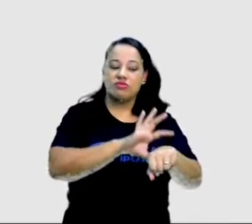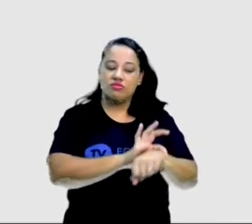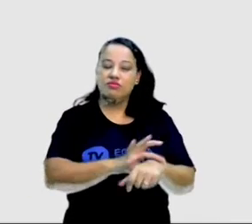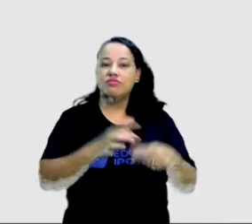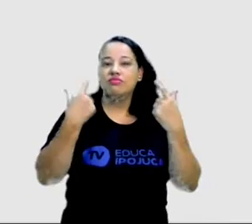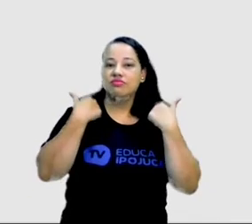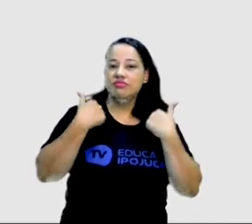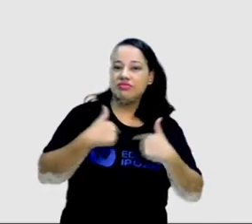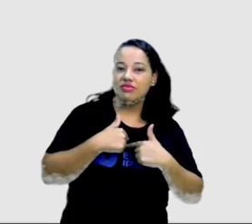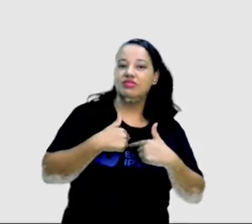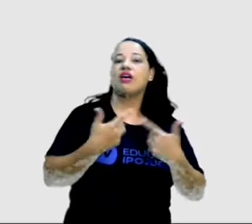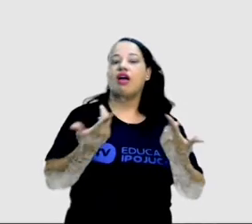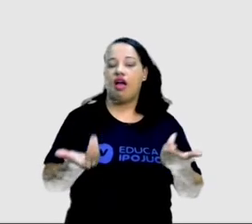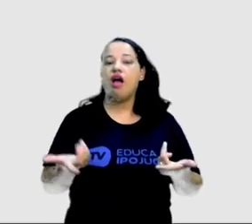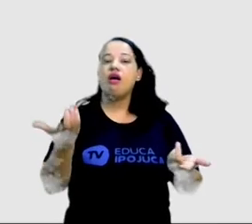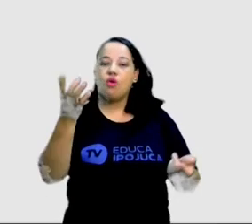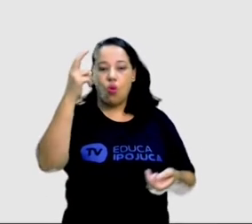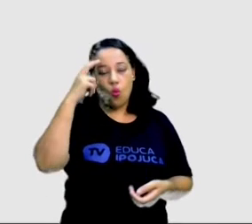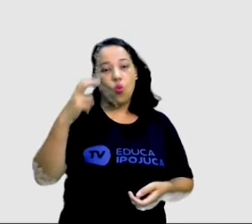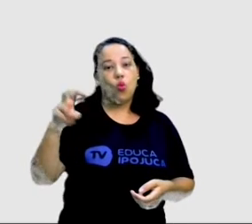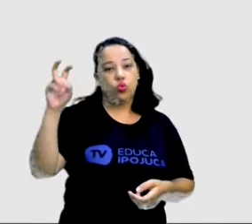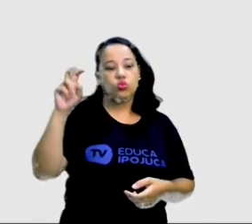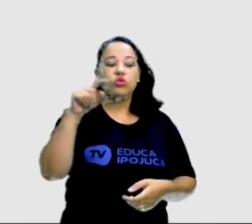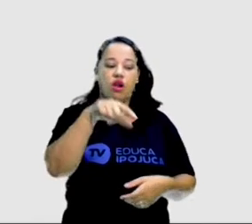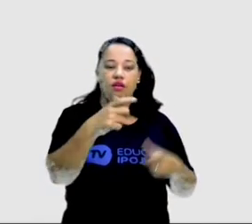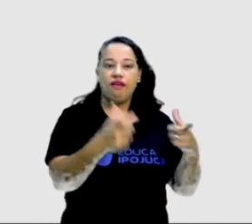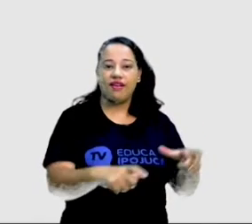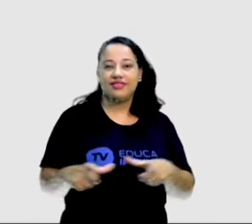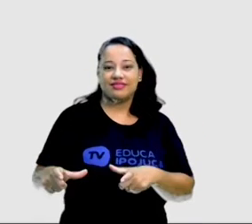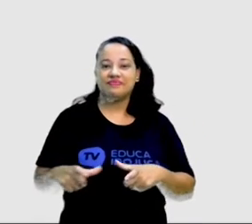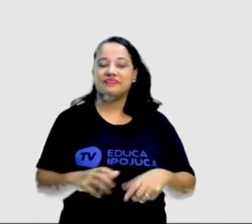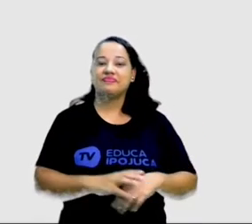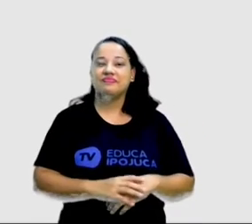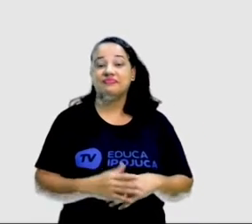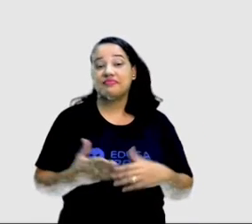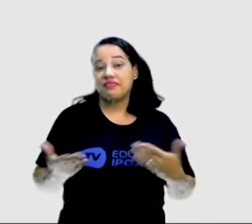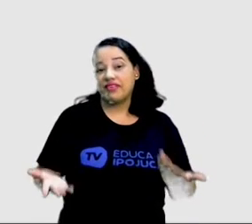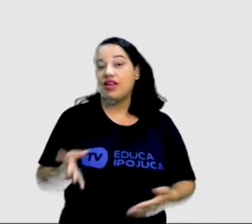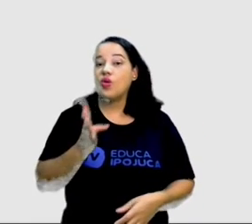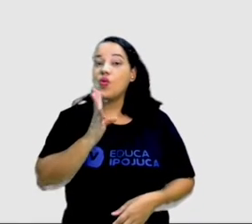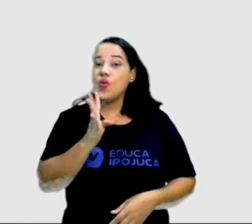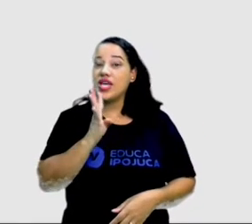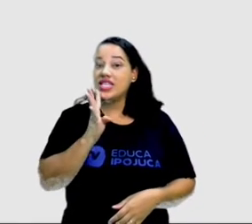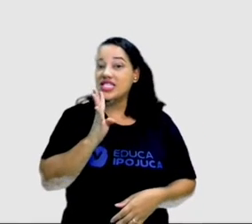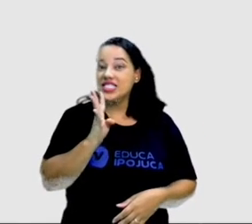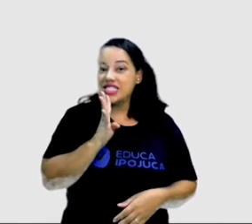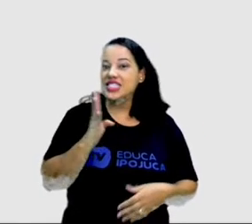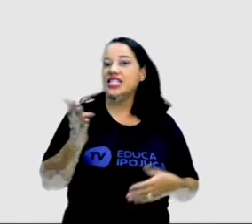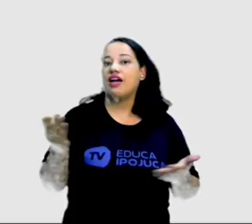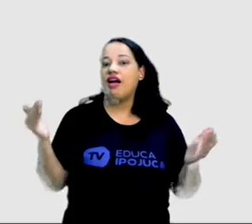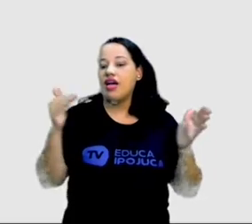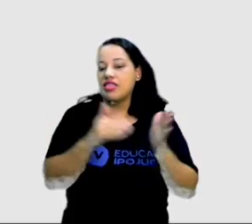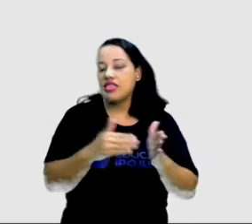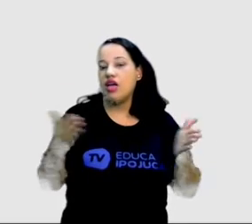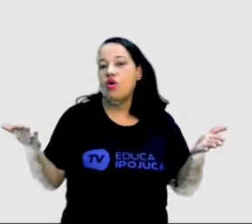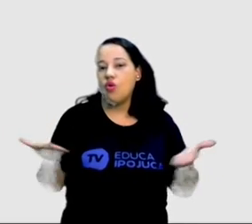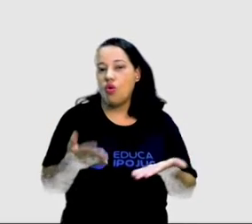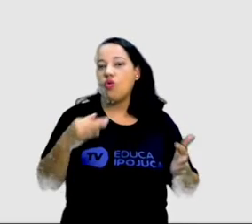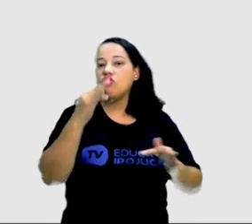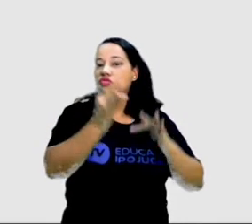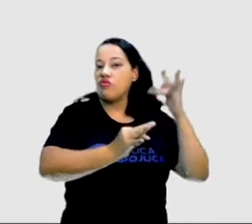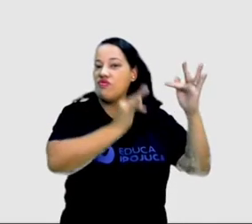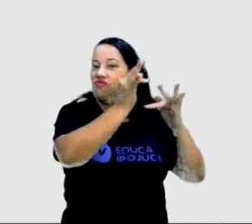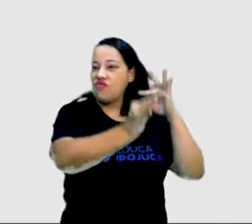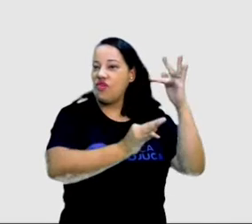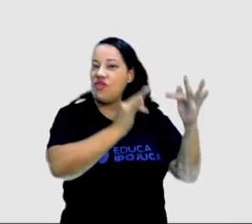cultura local. Esta é conhecida até hoje no folclore